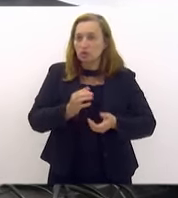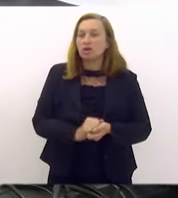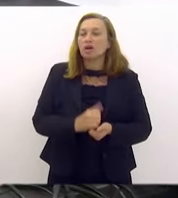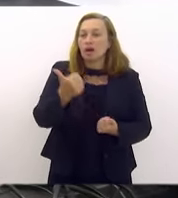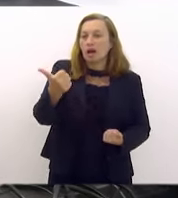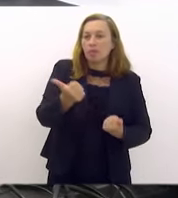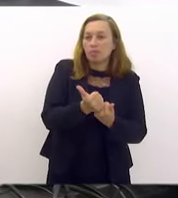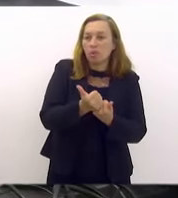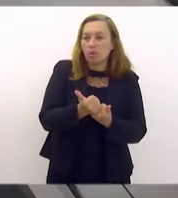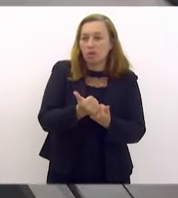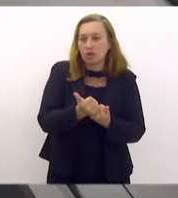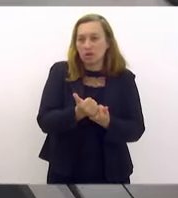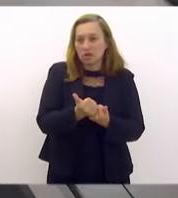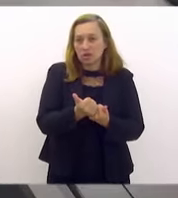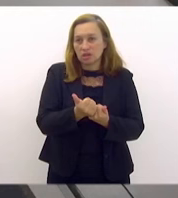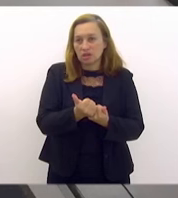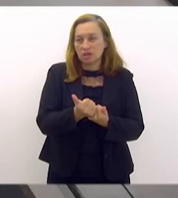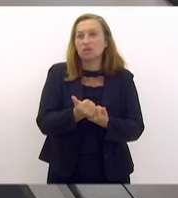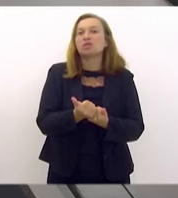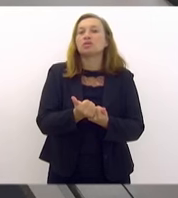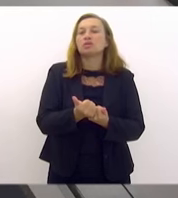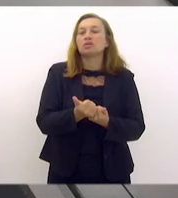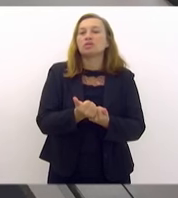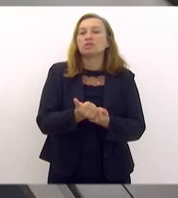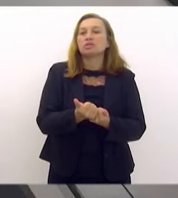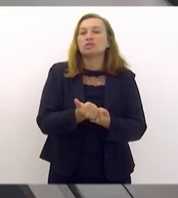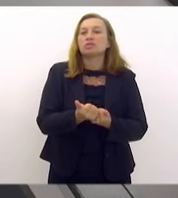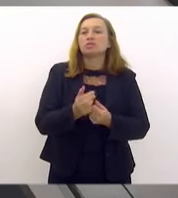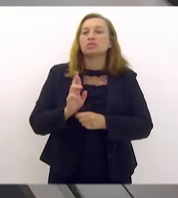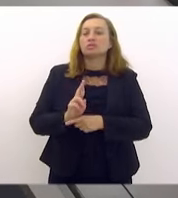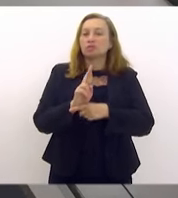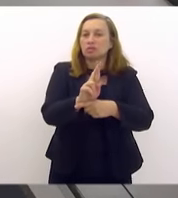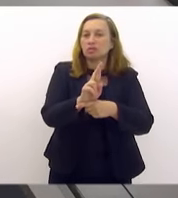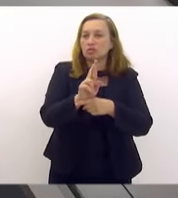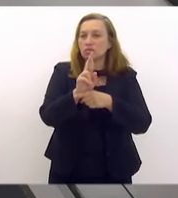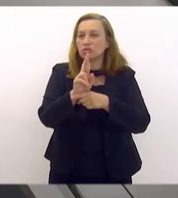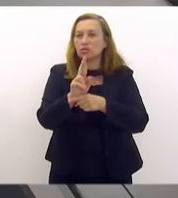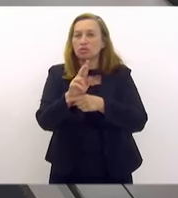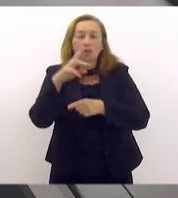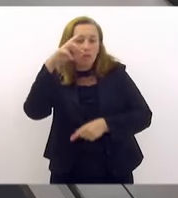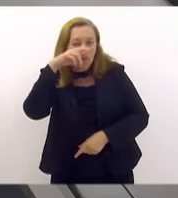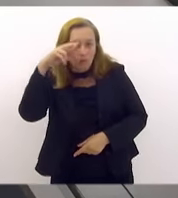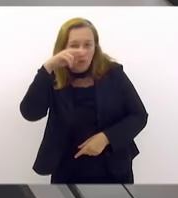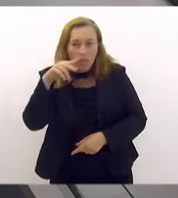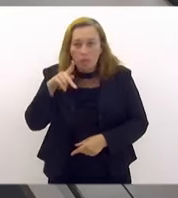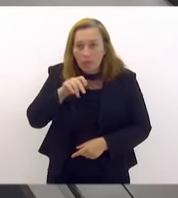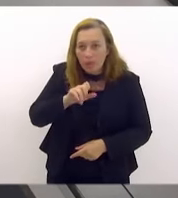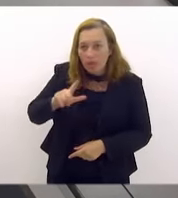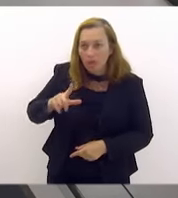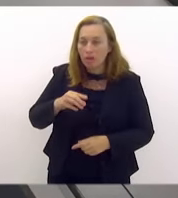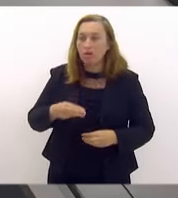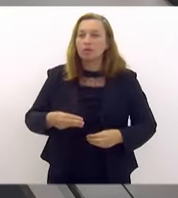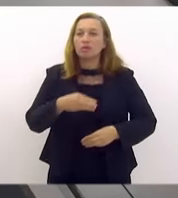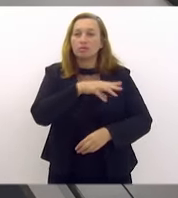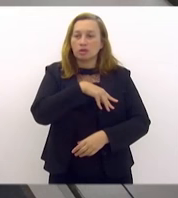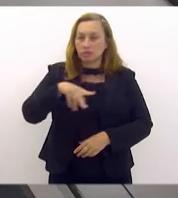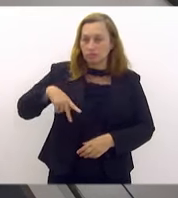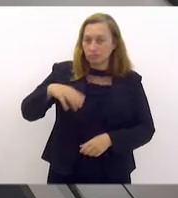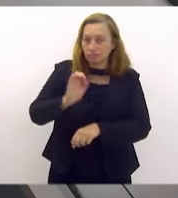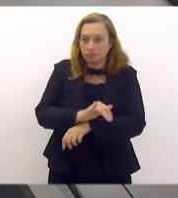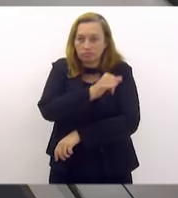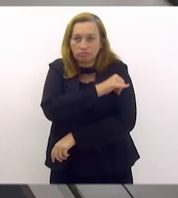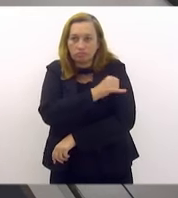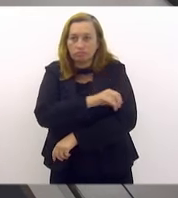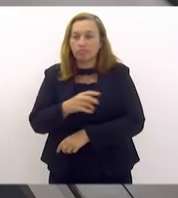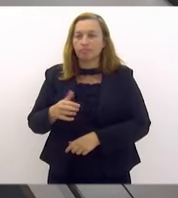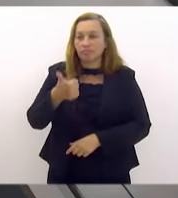Apoio operacional das promotorias de justiça em investigação penal do Ministério Público do Estado do Rio de Janeiro o senhor